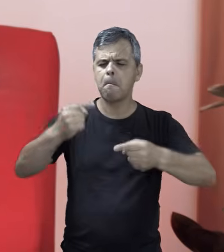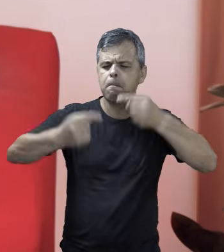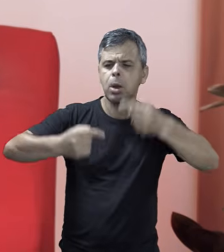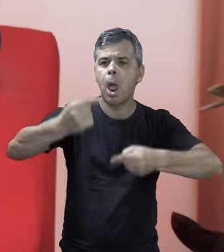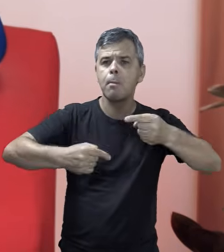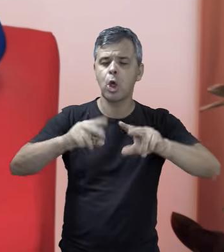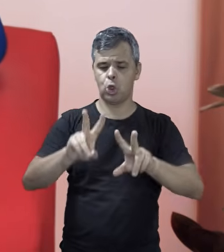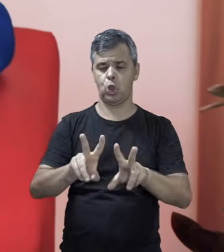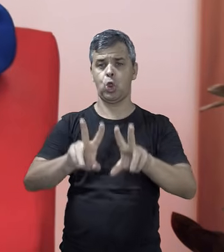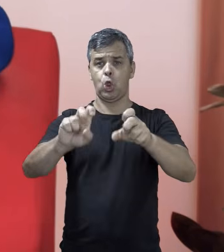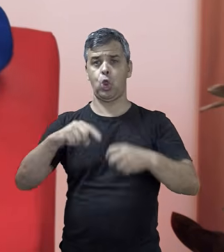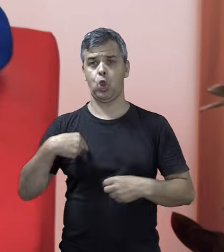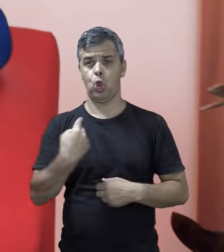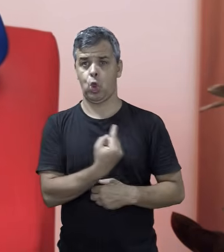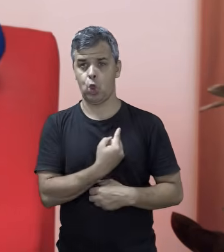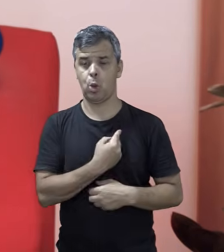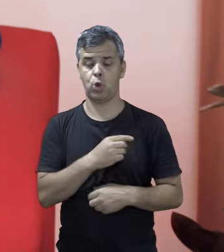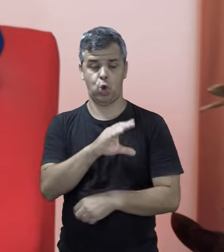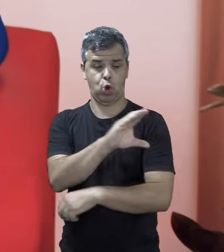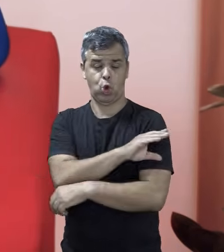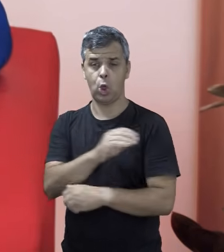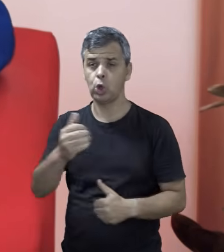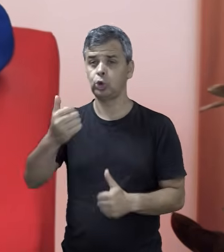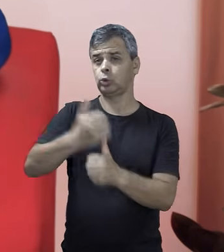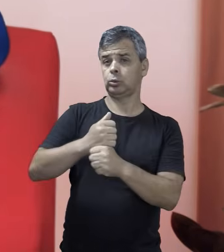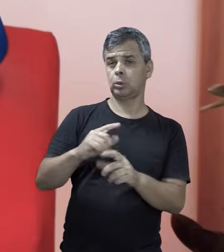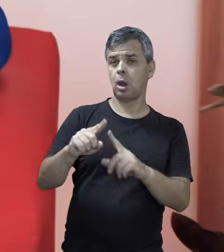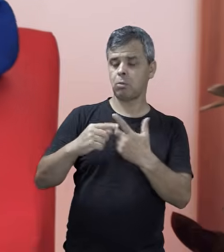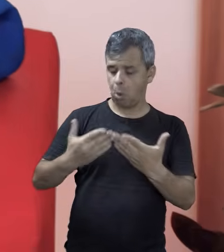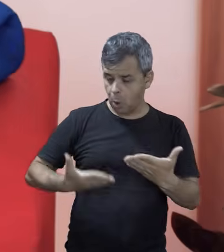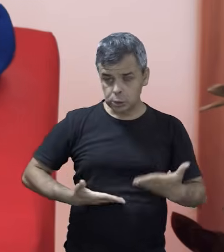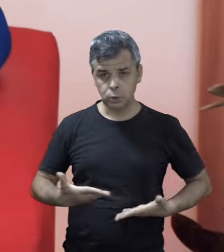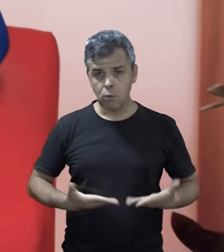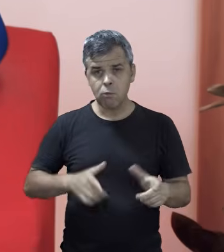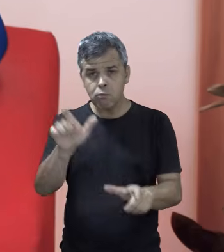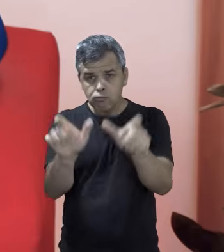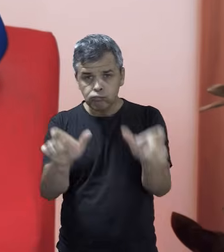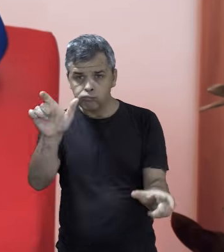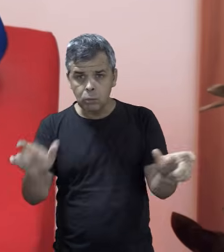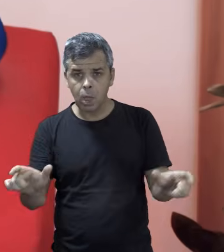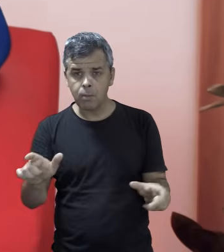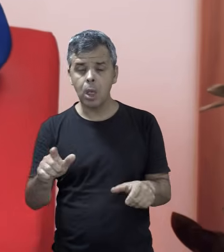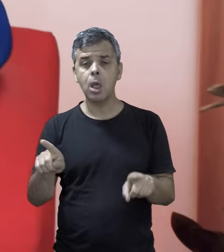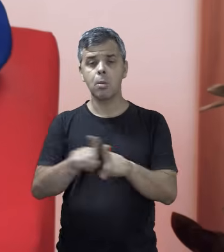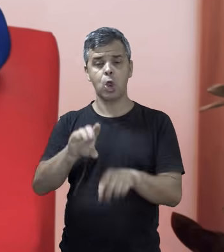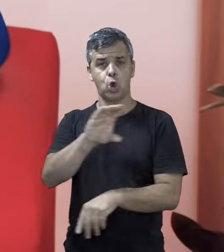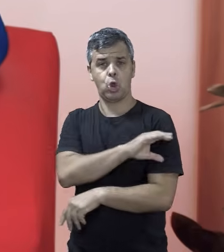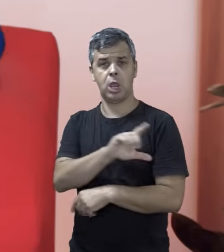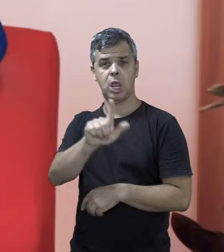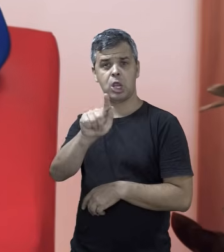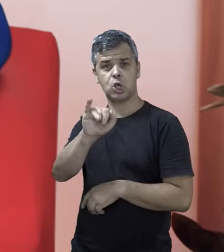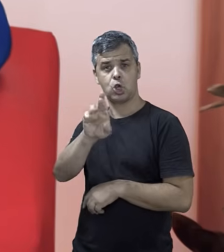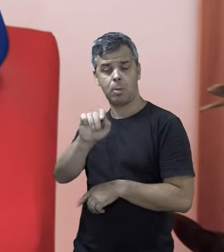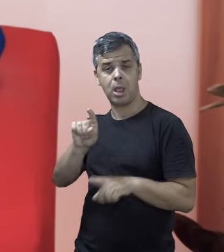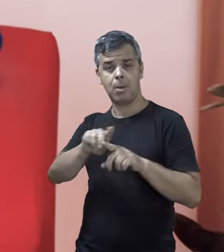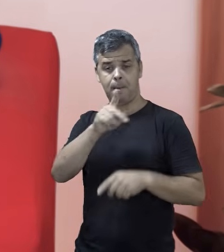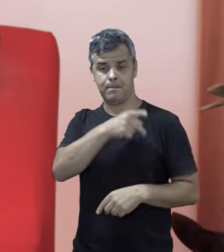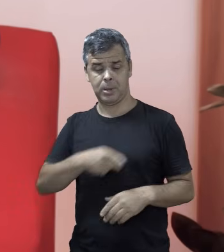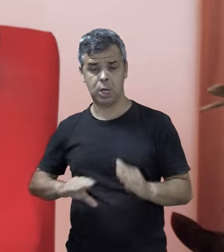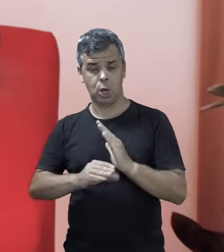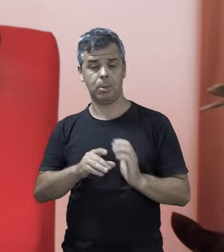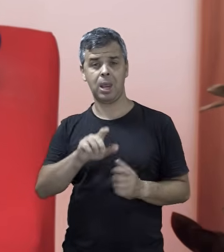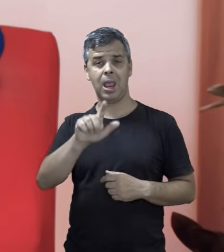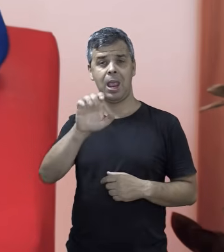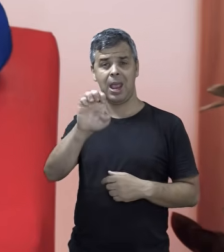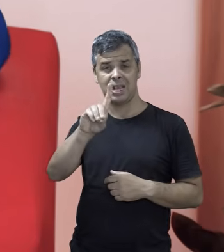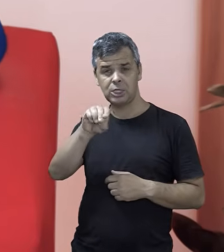dos temas. Nós, os subcoordenadores, nós estamos à disposição, nosso coordenador Gilmar também, nosso presidente Edinho, para a gente entrar